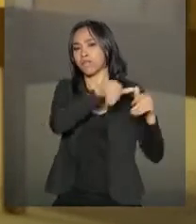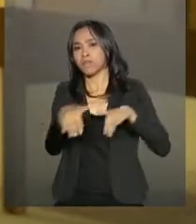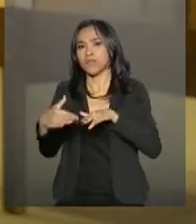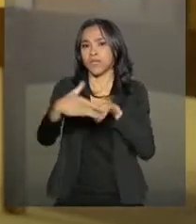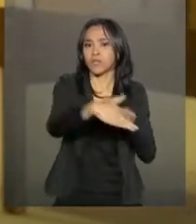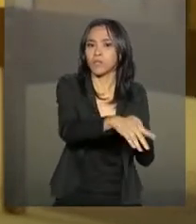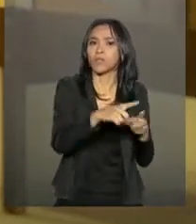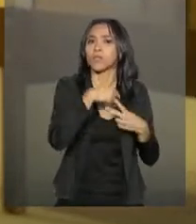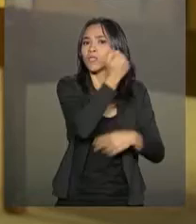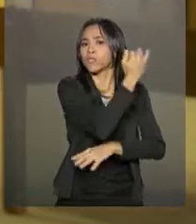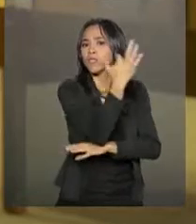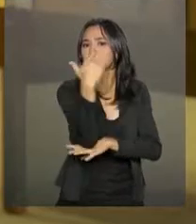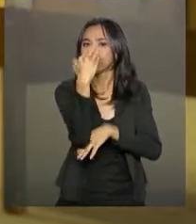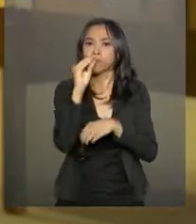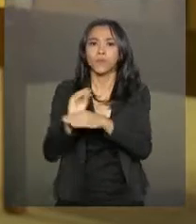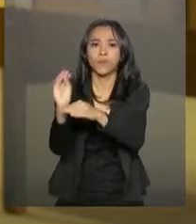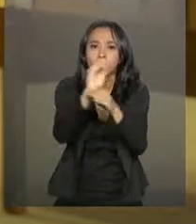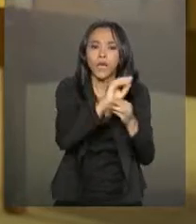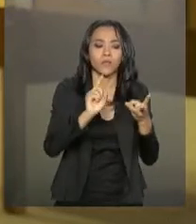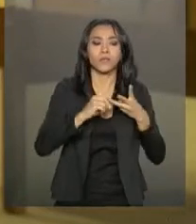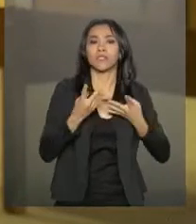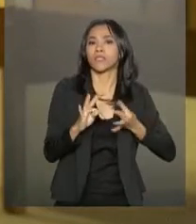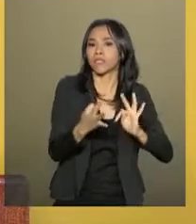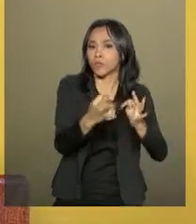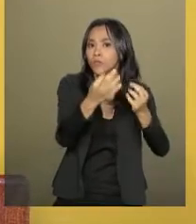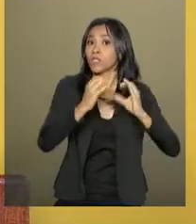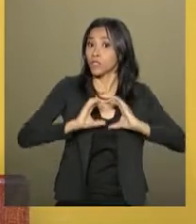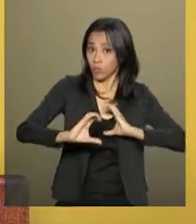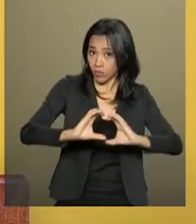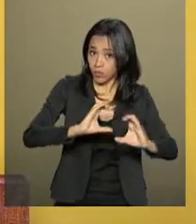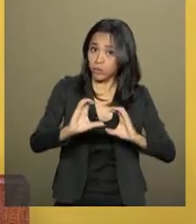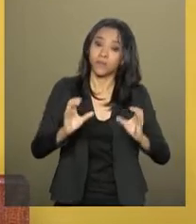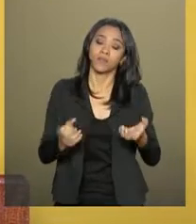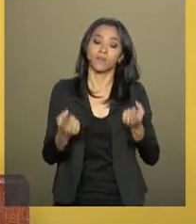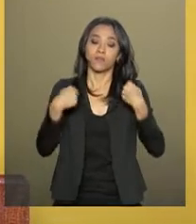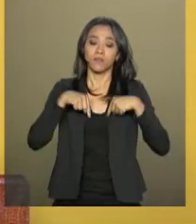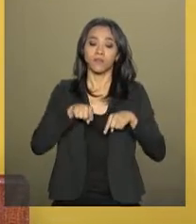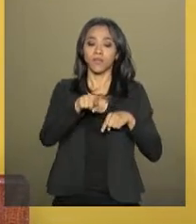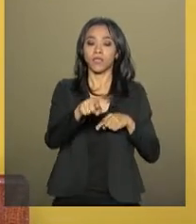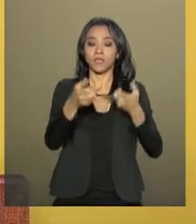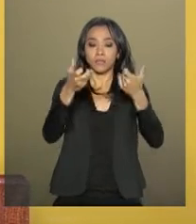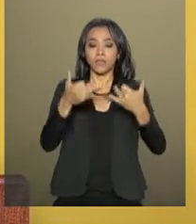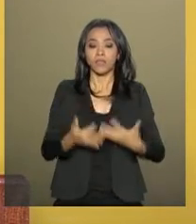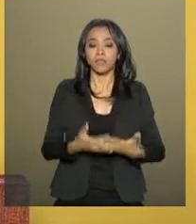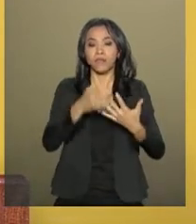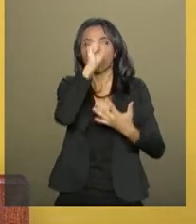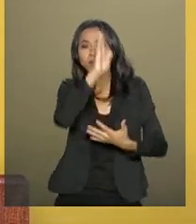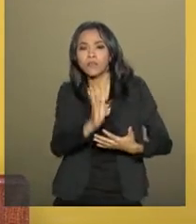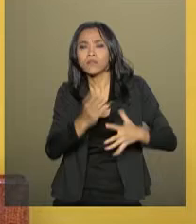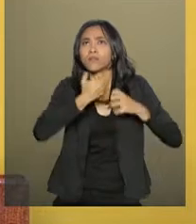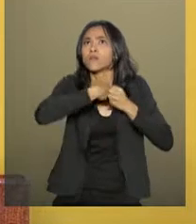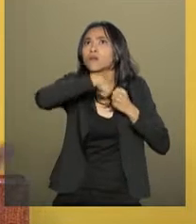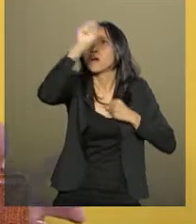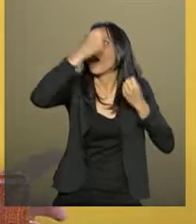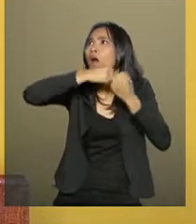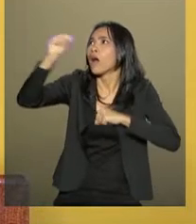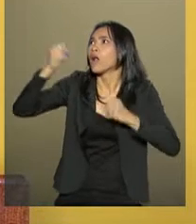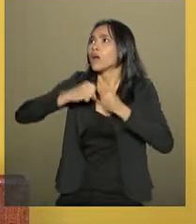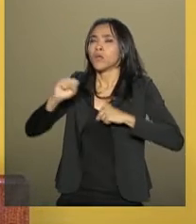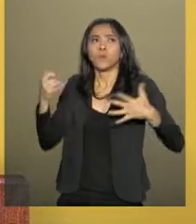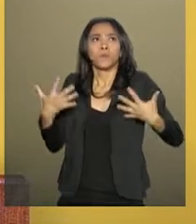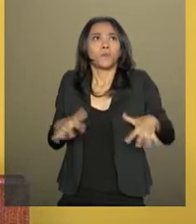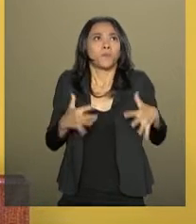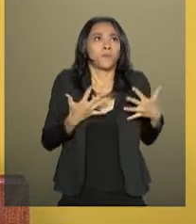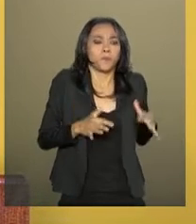ambiente tecnologia e comunicações em país continental e complexo como o nosso não pode